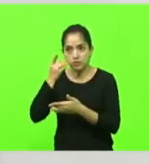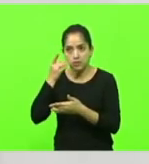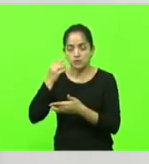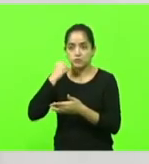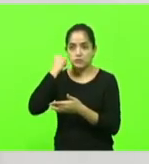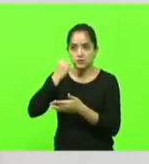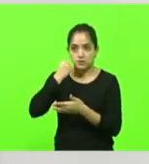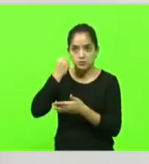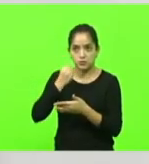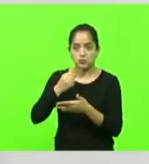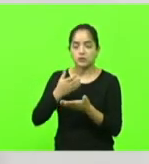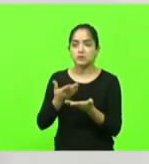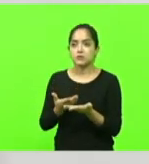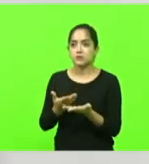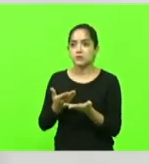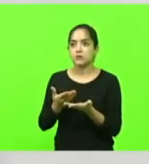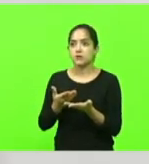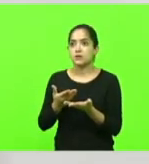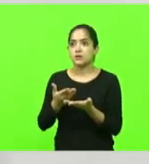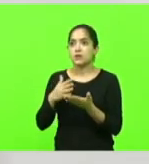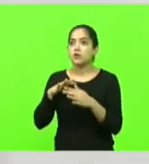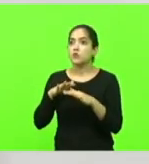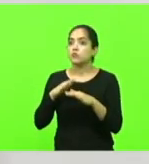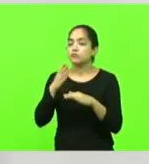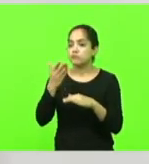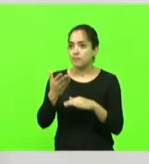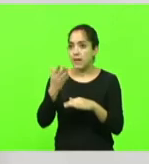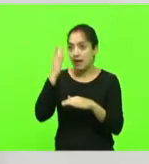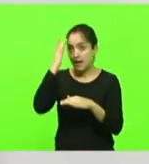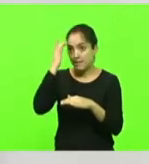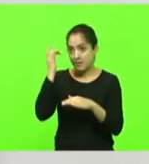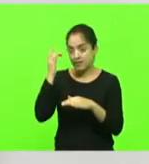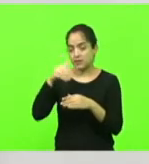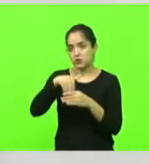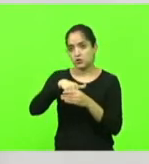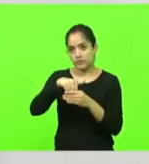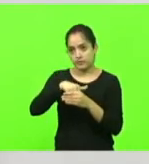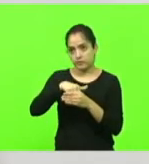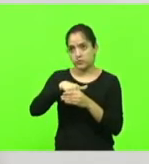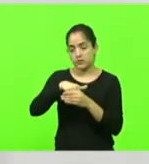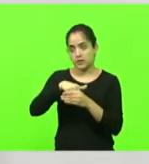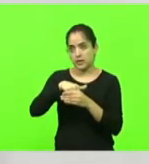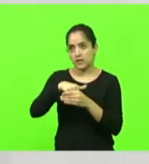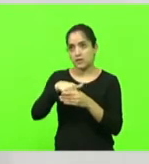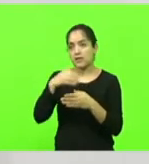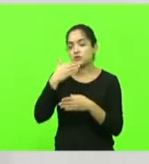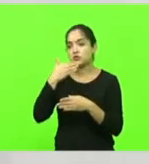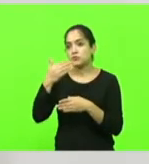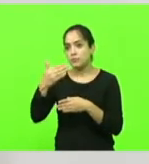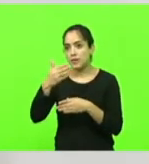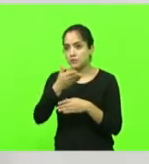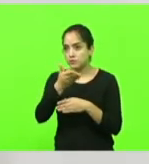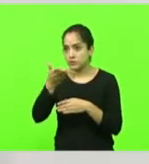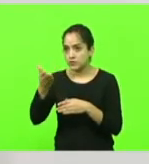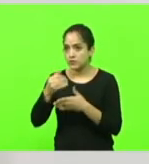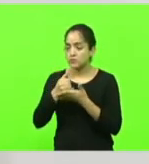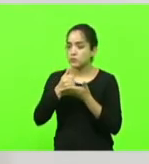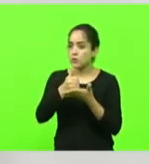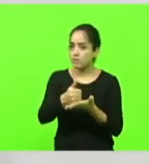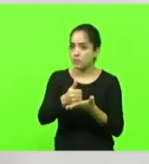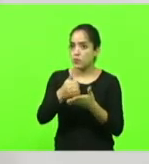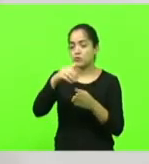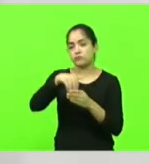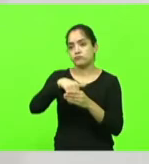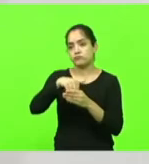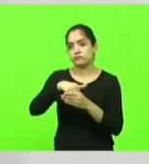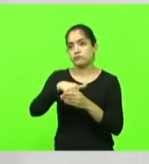presidente. Contamos com a mobilização desta casa, amanhã iremos votar essa moção, pedimos o apoio aos colegas deputados para que votem favoráveis a essa